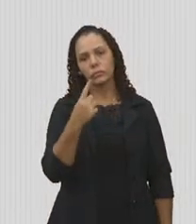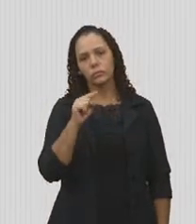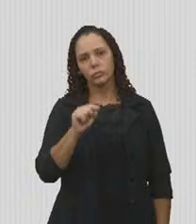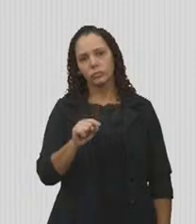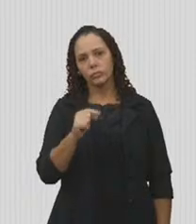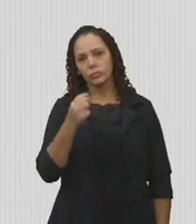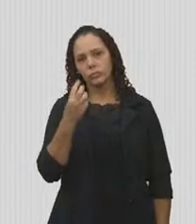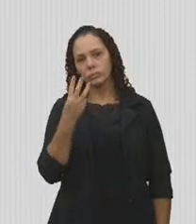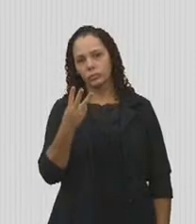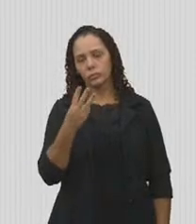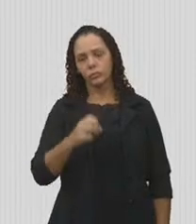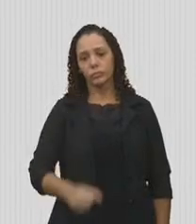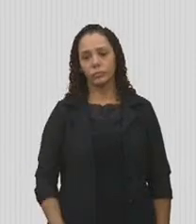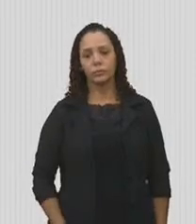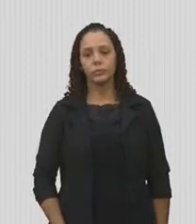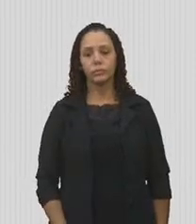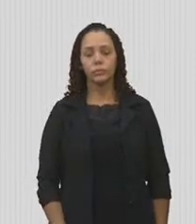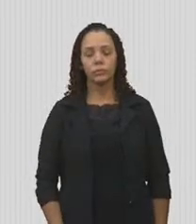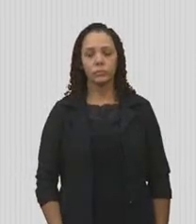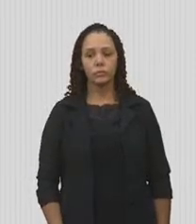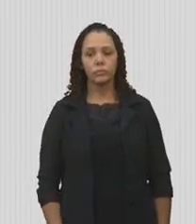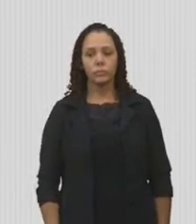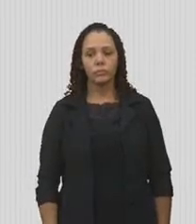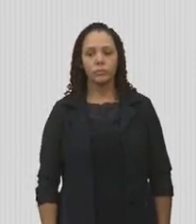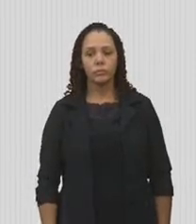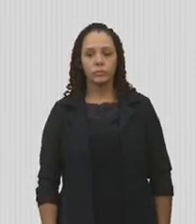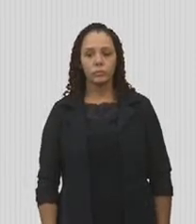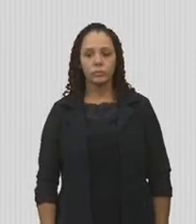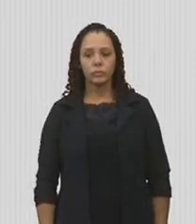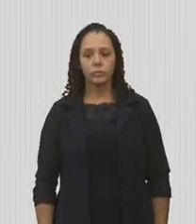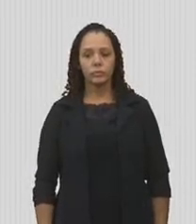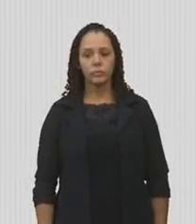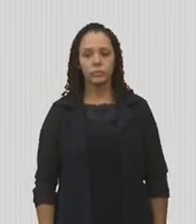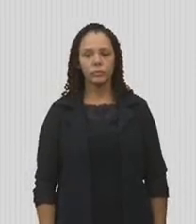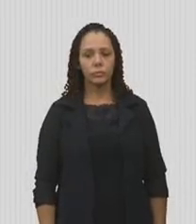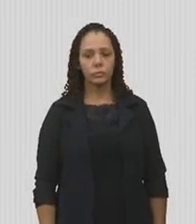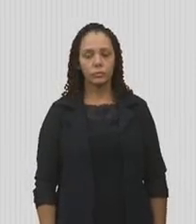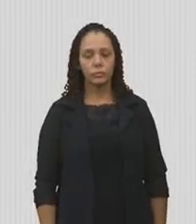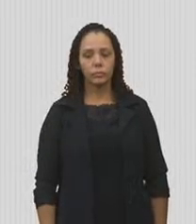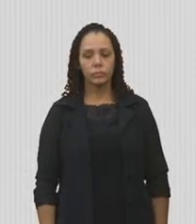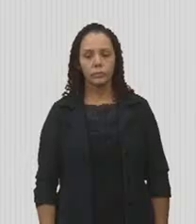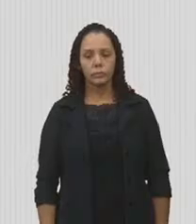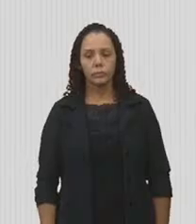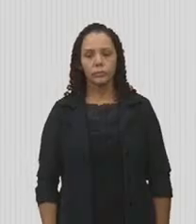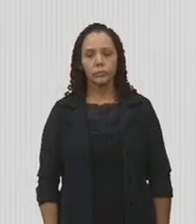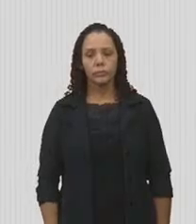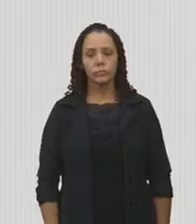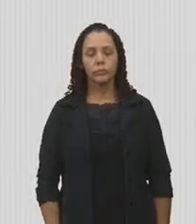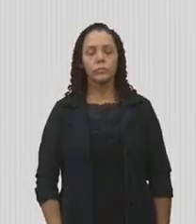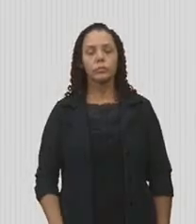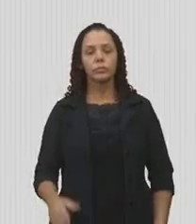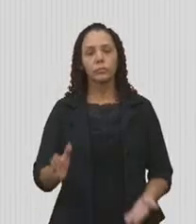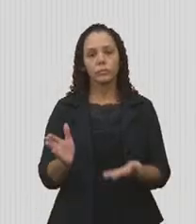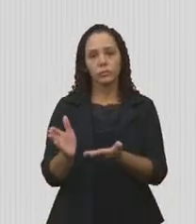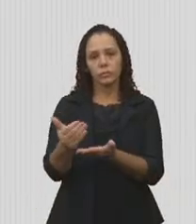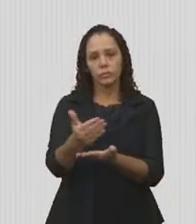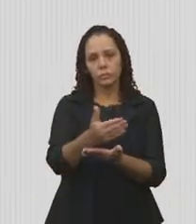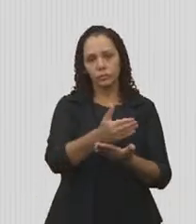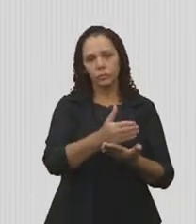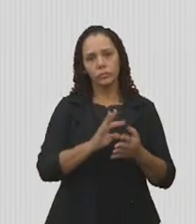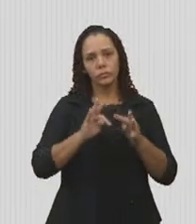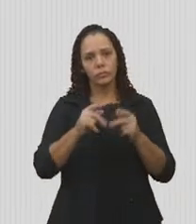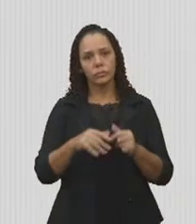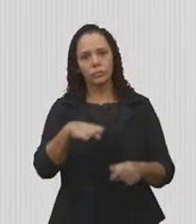gentileza. O resultado primário, que seria as receitas primárias, tudo que o município